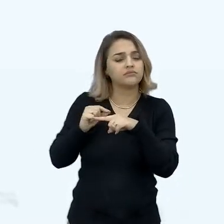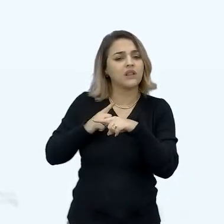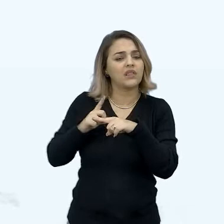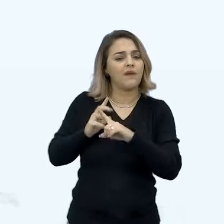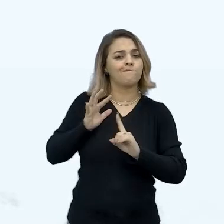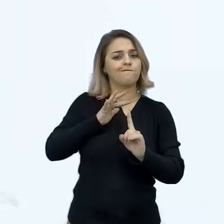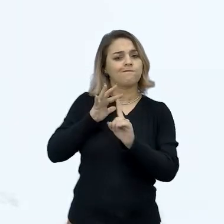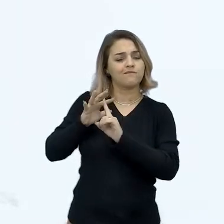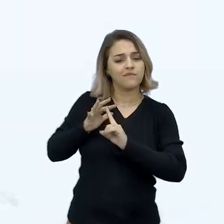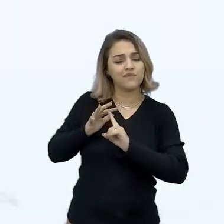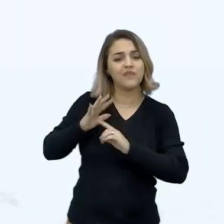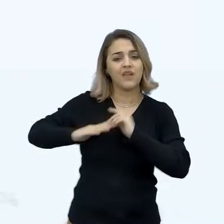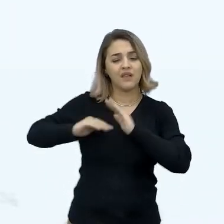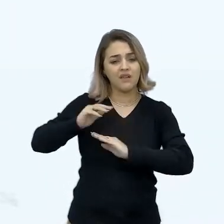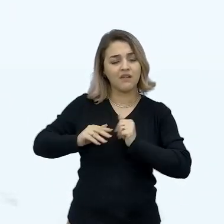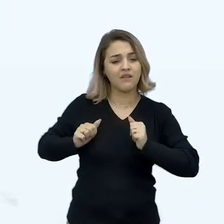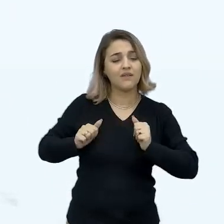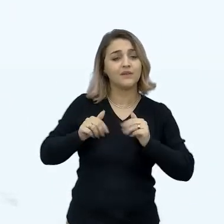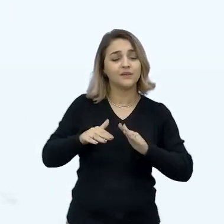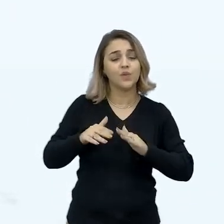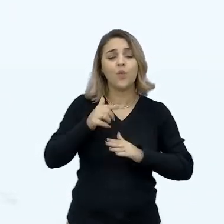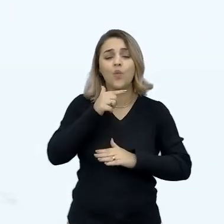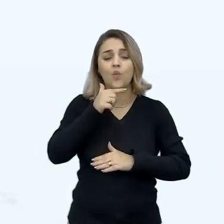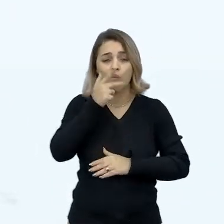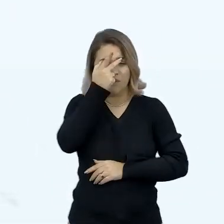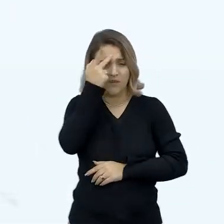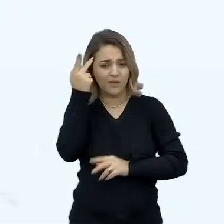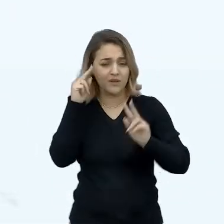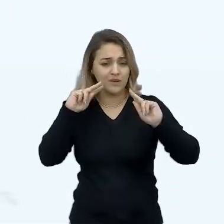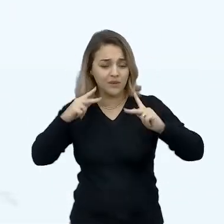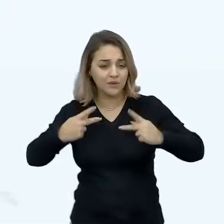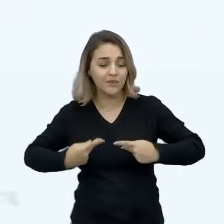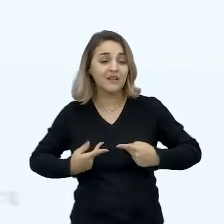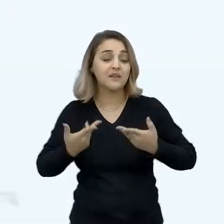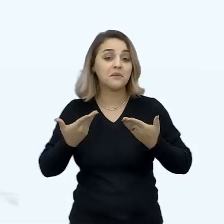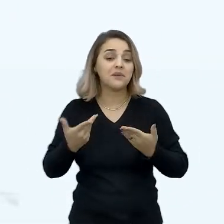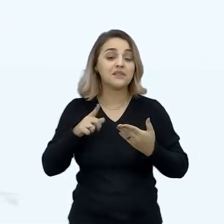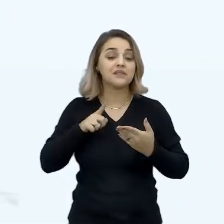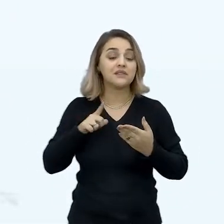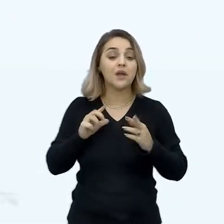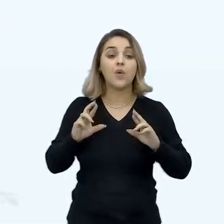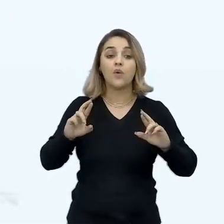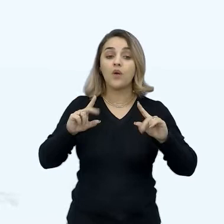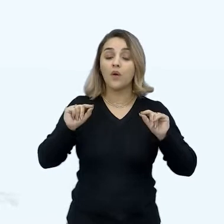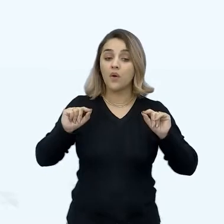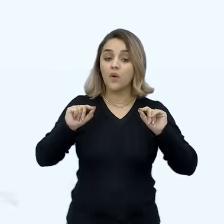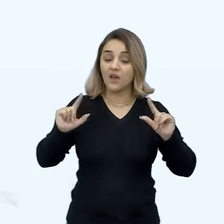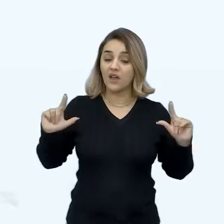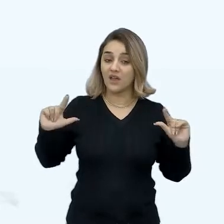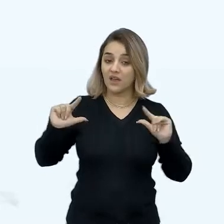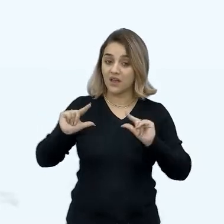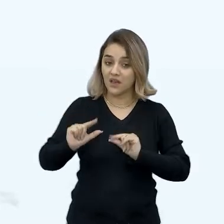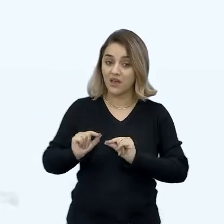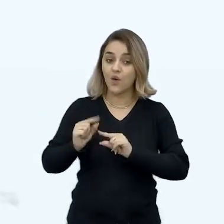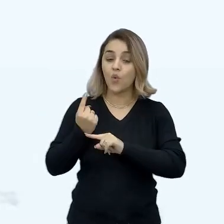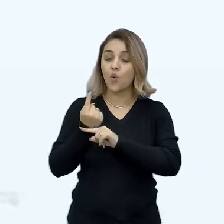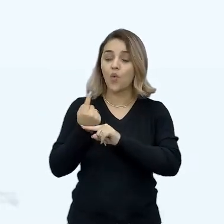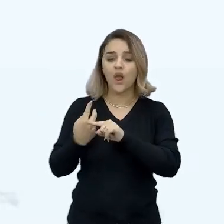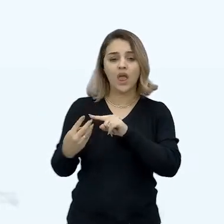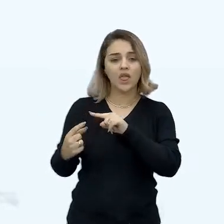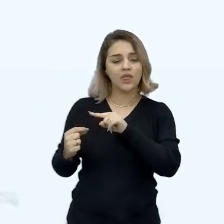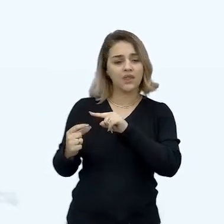do homem. Pelo ritmo de ocupação desordenada, a projeção é de que essa fração seja reduzida para apenas 1/10